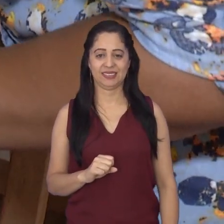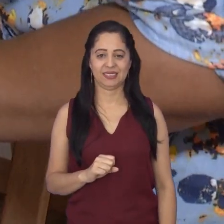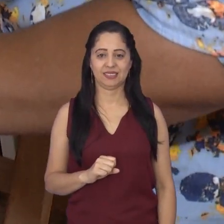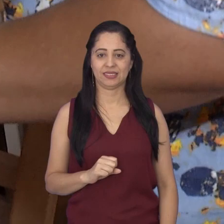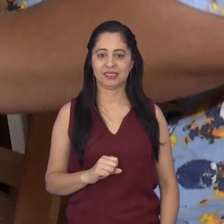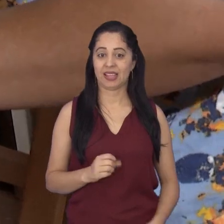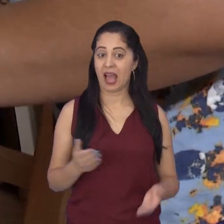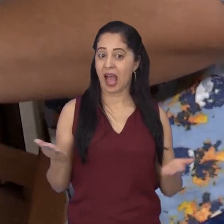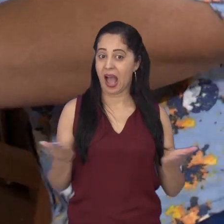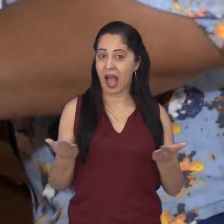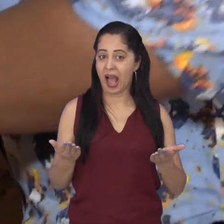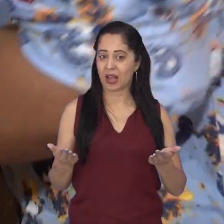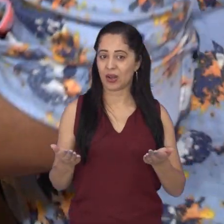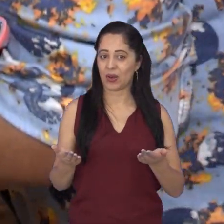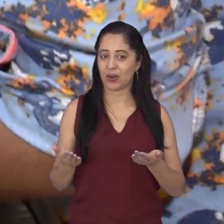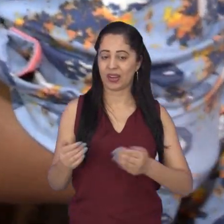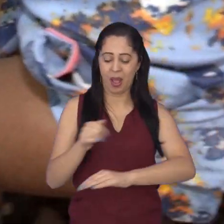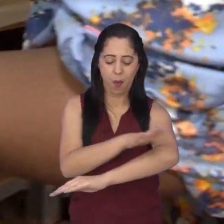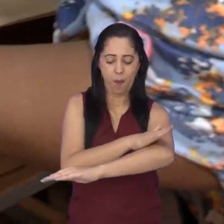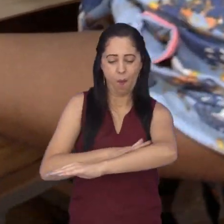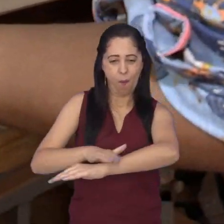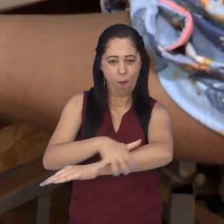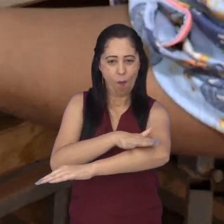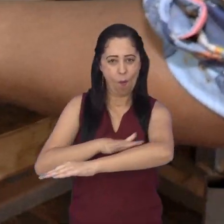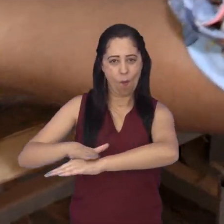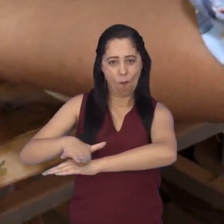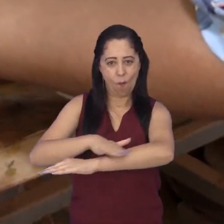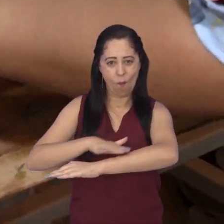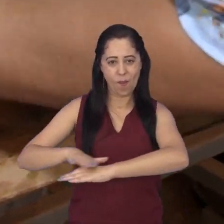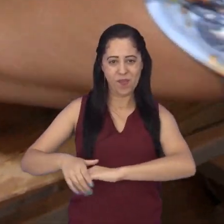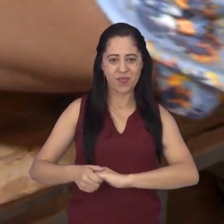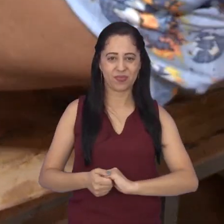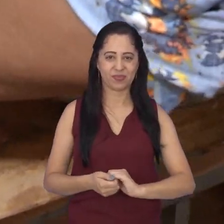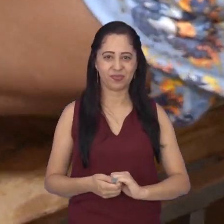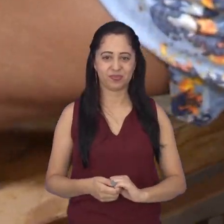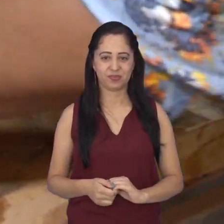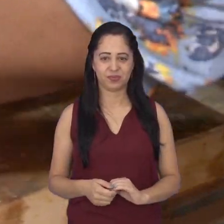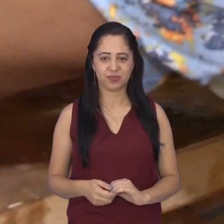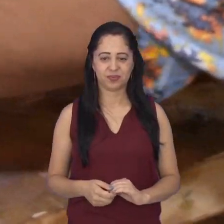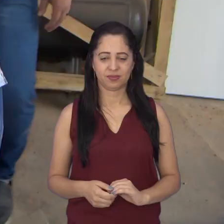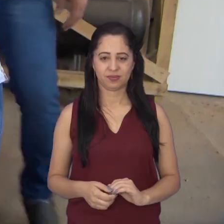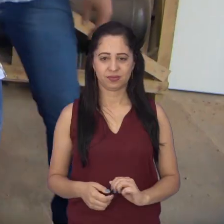Aí. Agora começa... Agora a parte gostosa. Que maravilhoso.